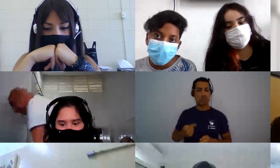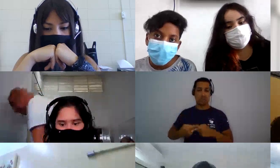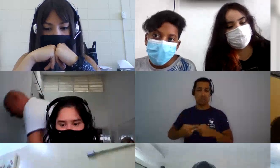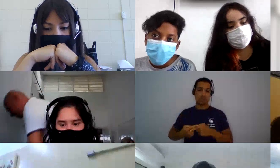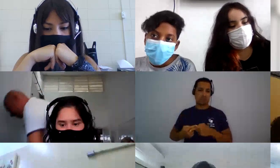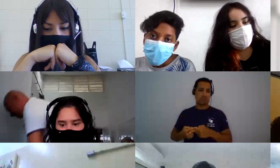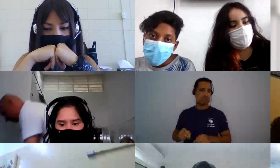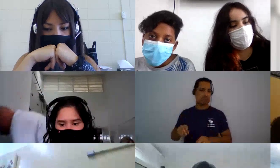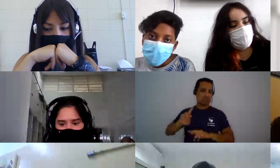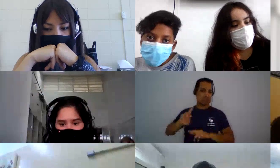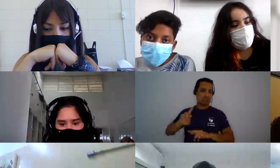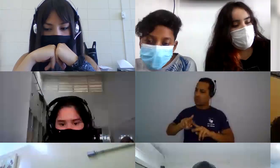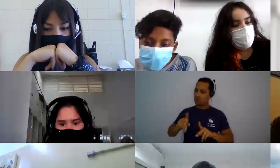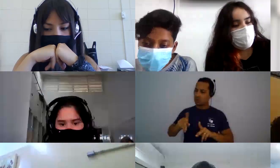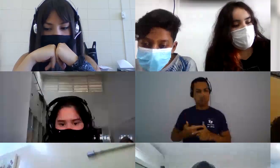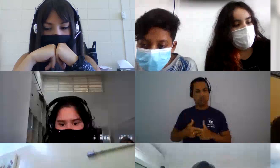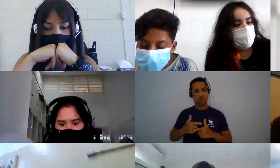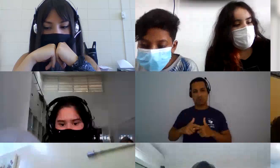sabe?